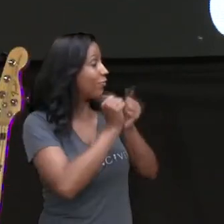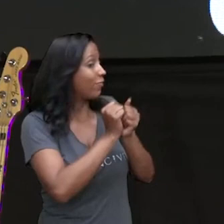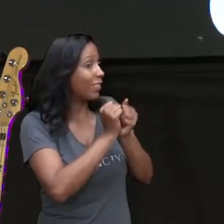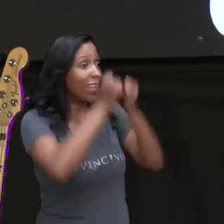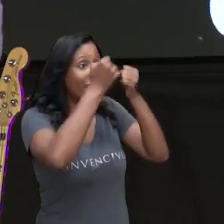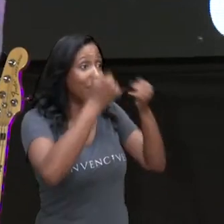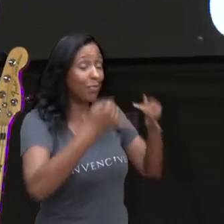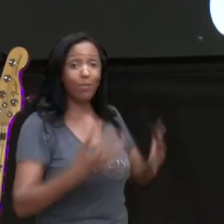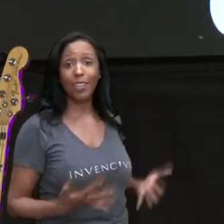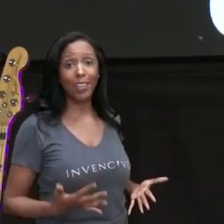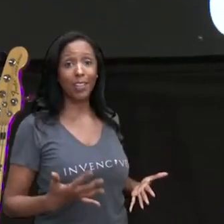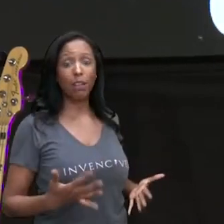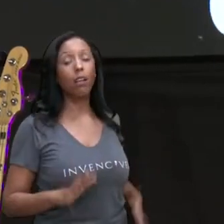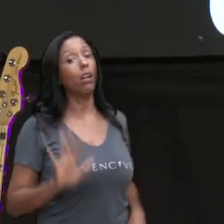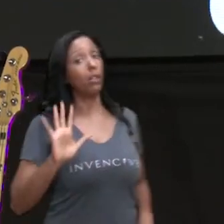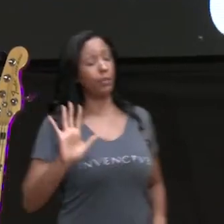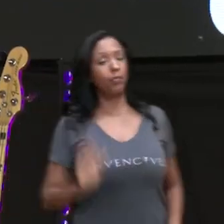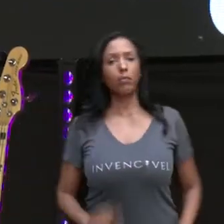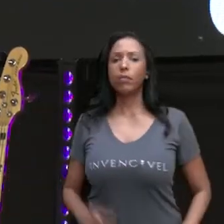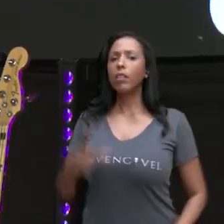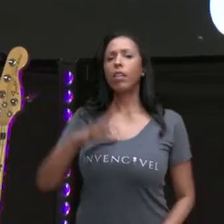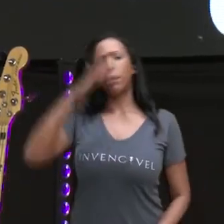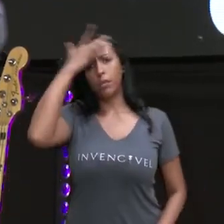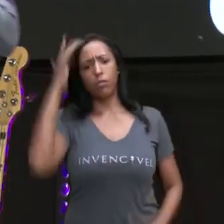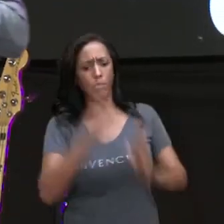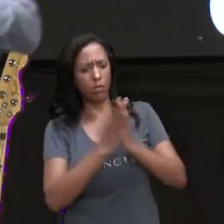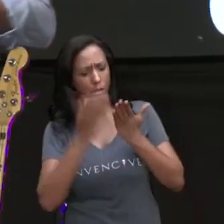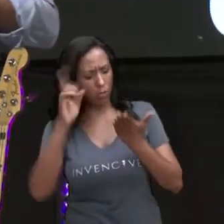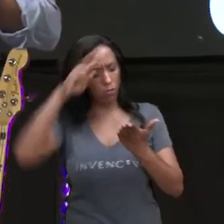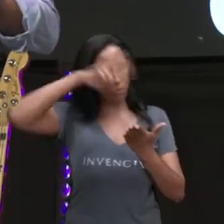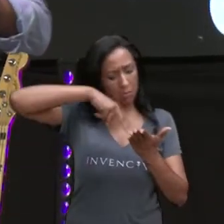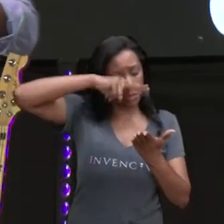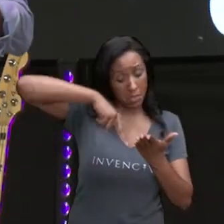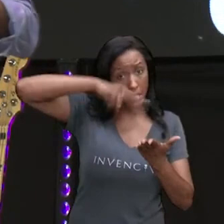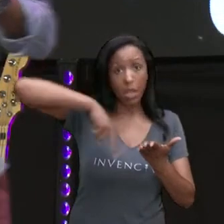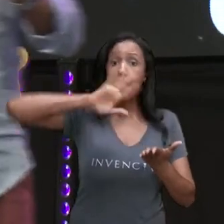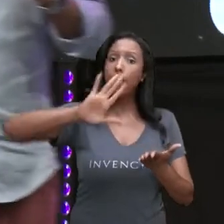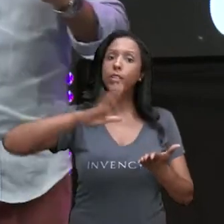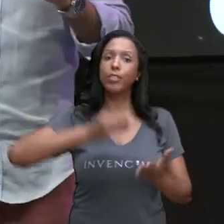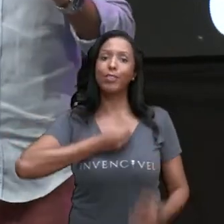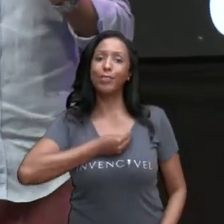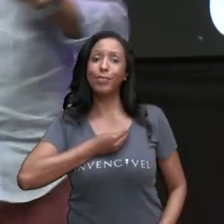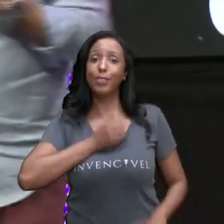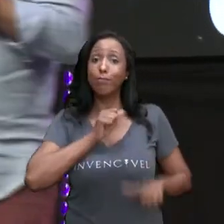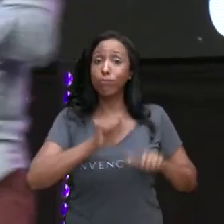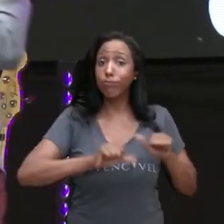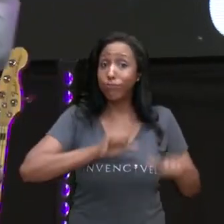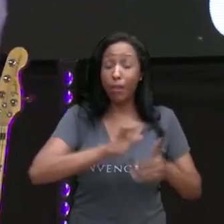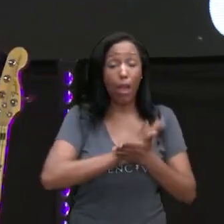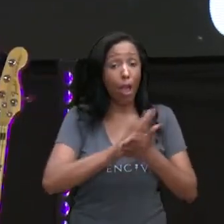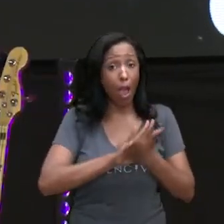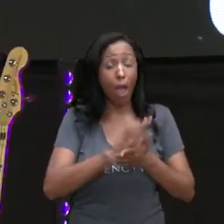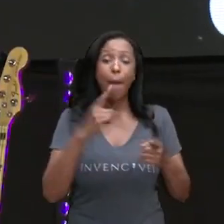Agora, tem gente que lê a Bíblia, e não muda de vida, e não entrega a vida a Jesus, e não tem a salvação. Por quê? Porque lê a